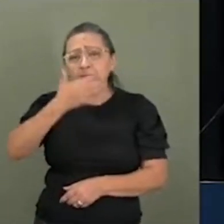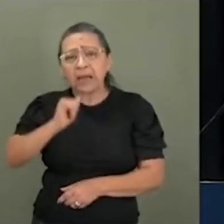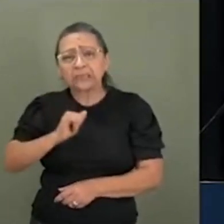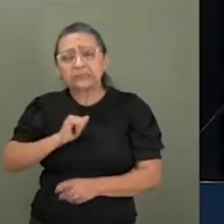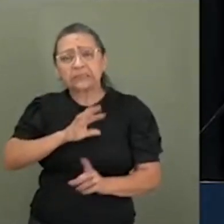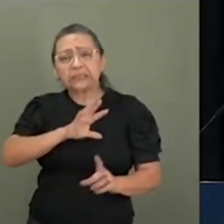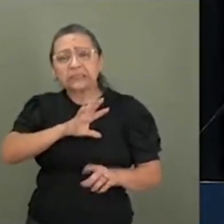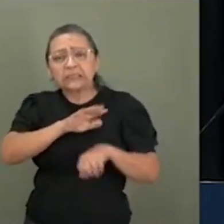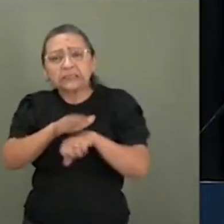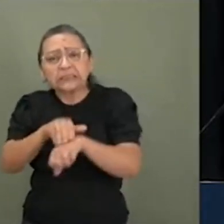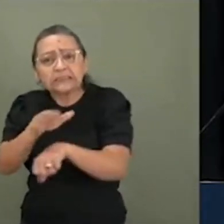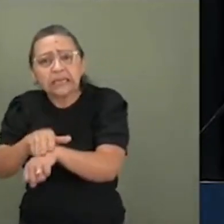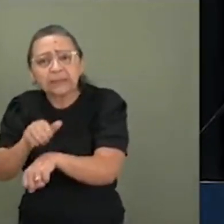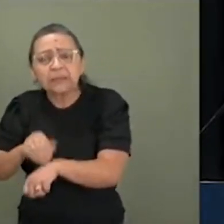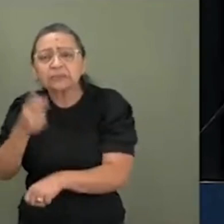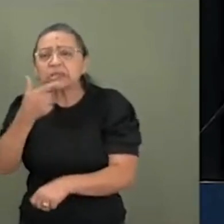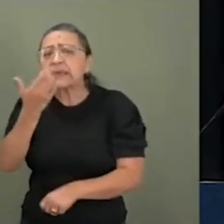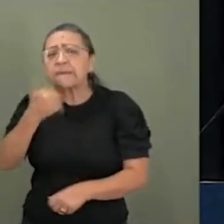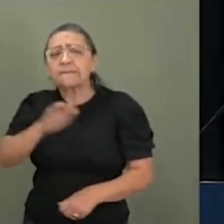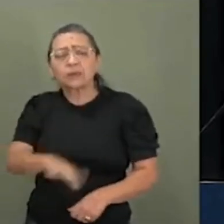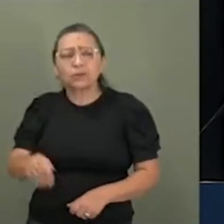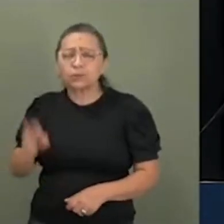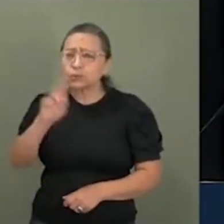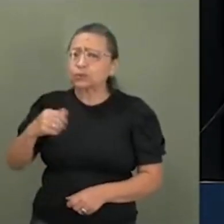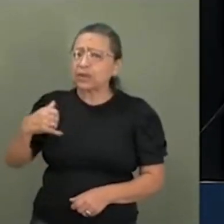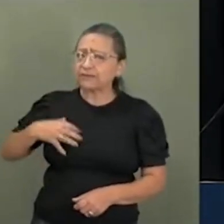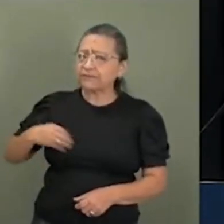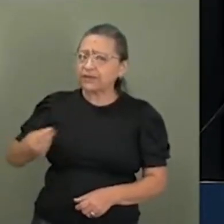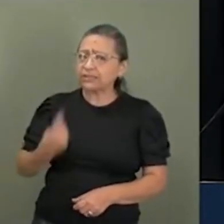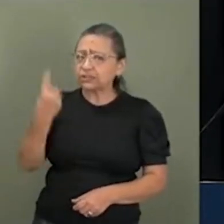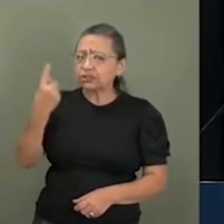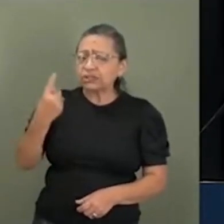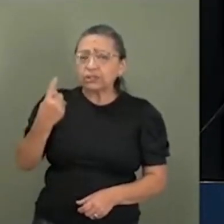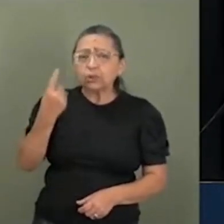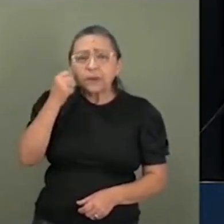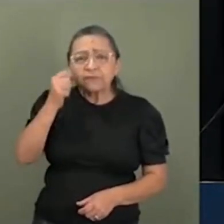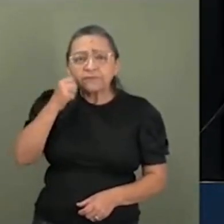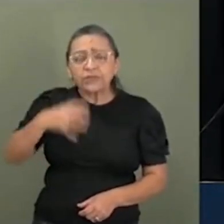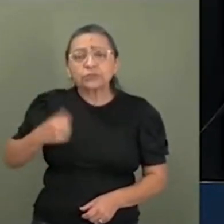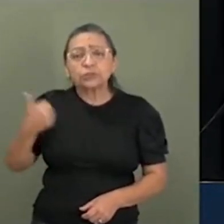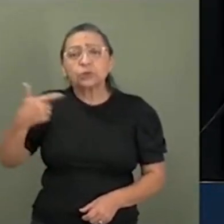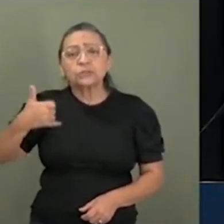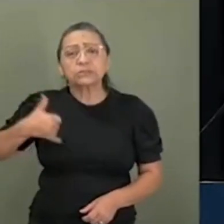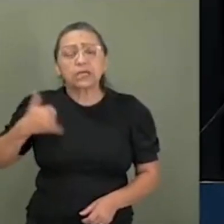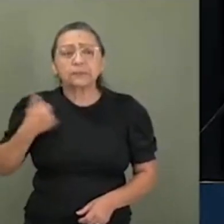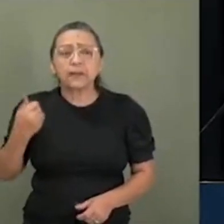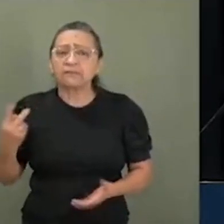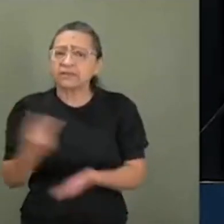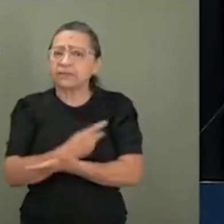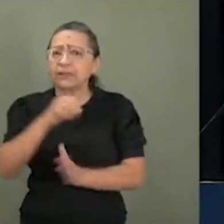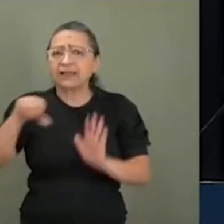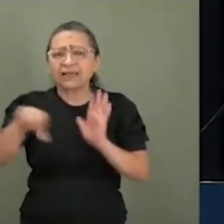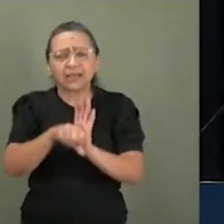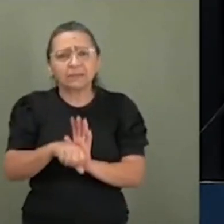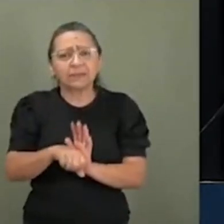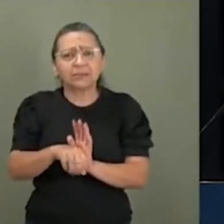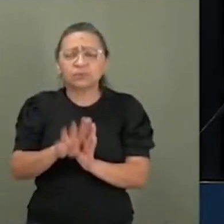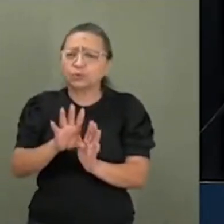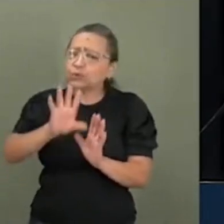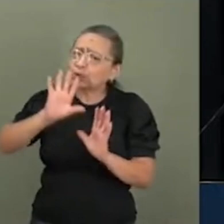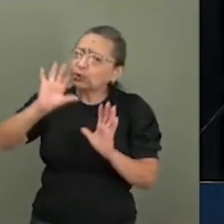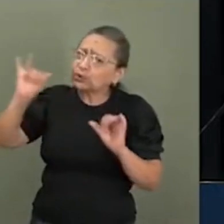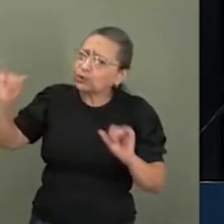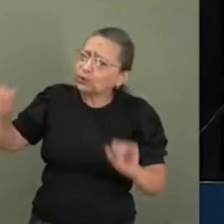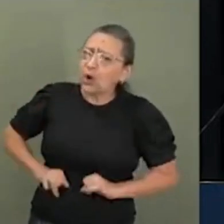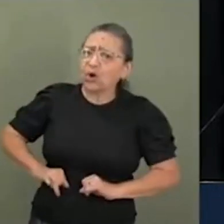usou a filha de 12 anos de idade para cometer um crime Isso é para ferir na alma isso